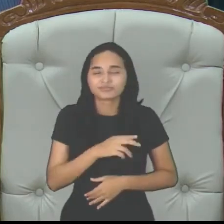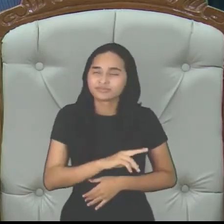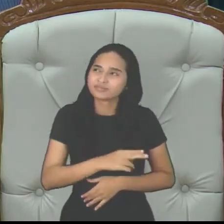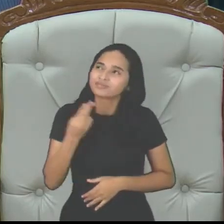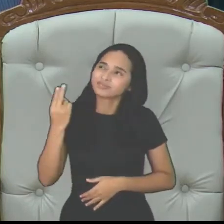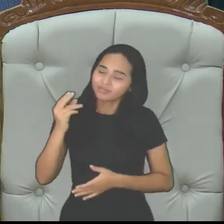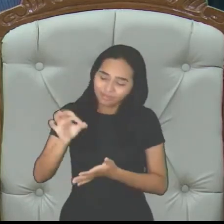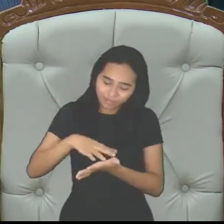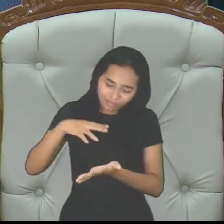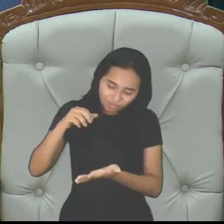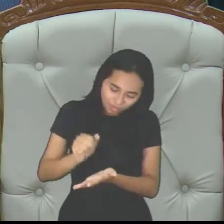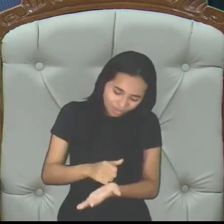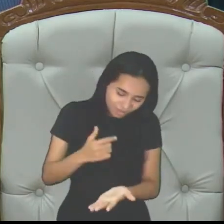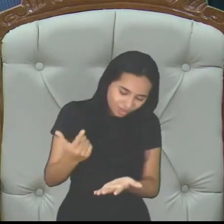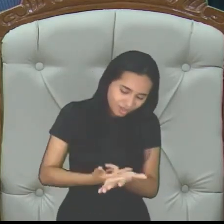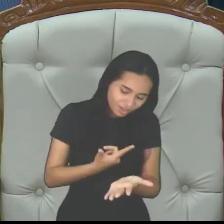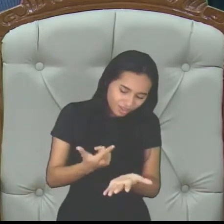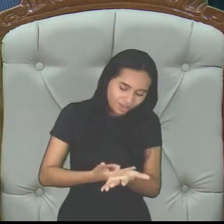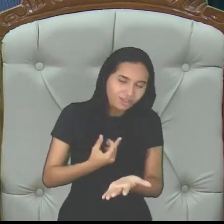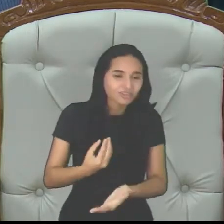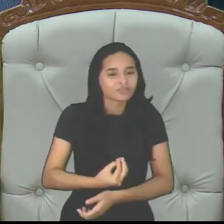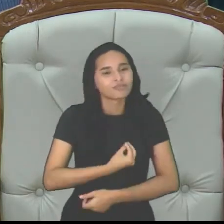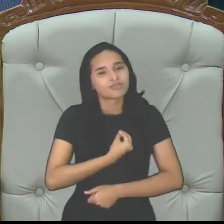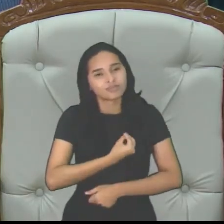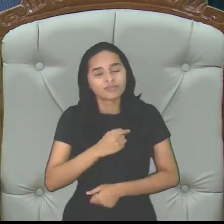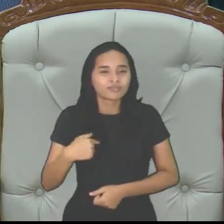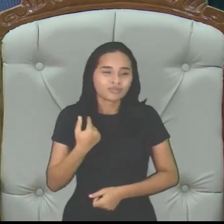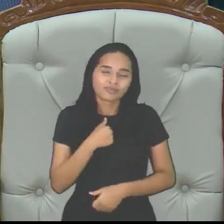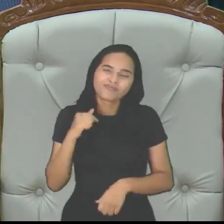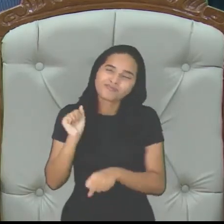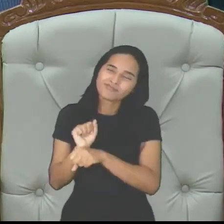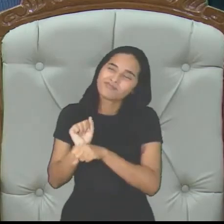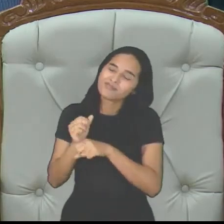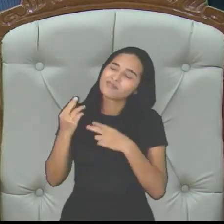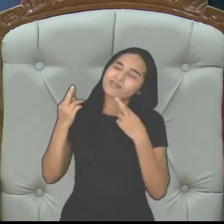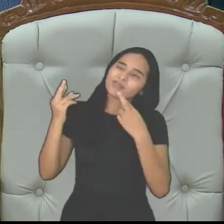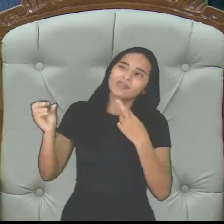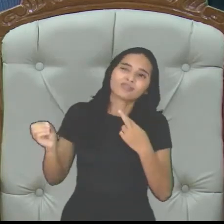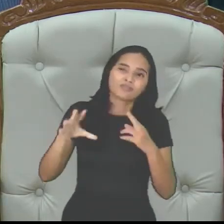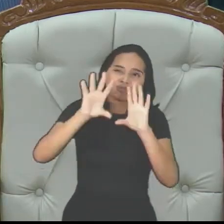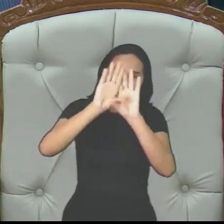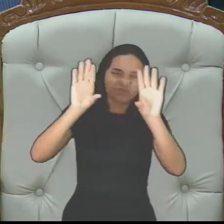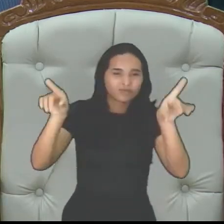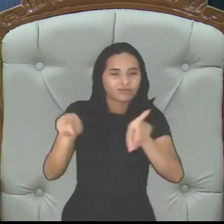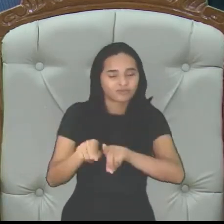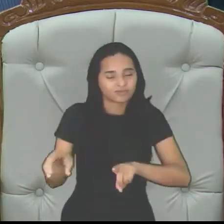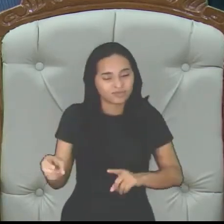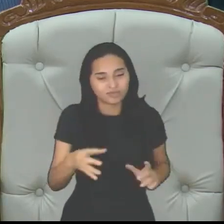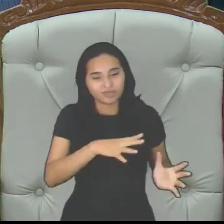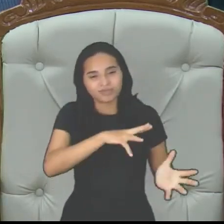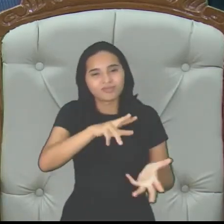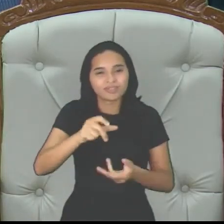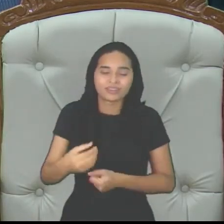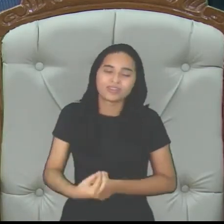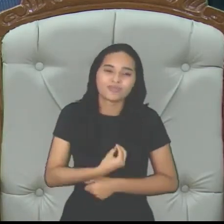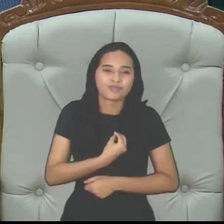está registrado no livro da vida e nós aguardamos novos céus e nova terra, onde habita paz e